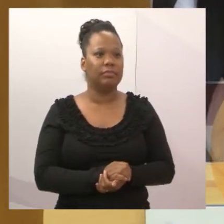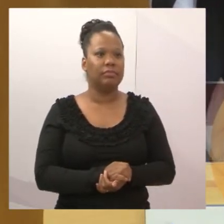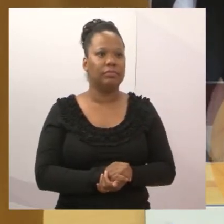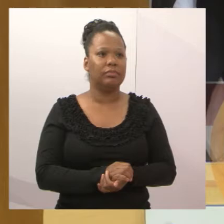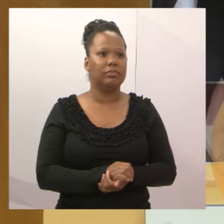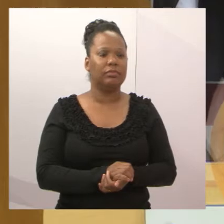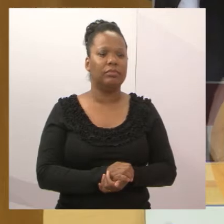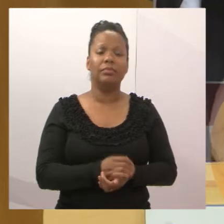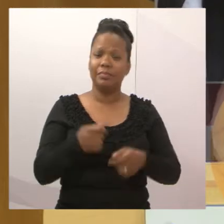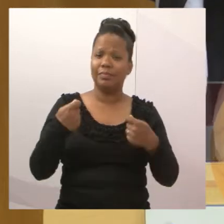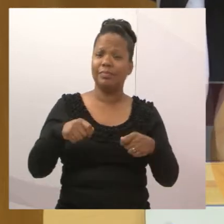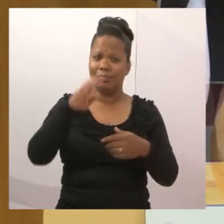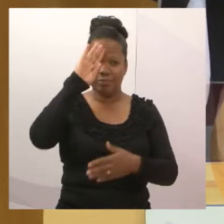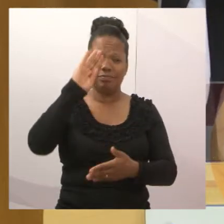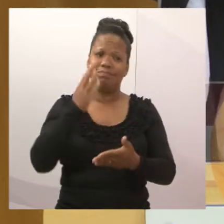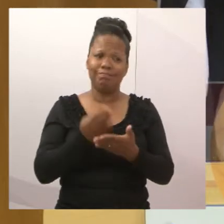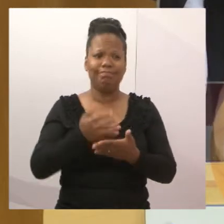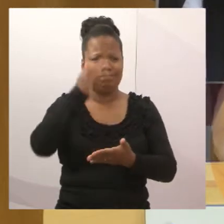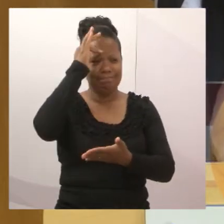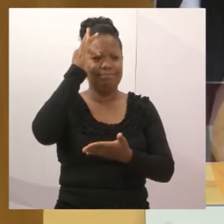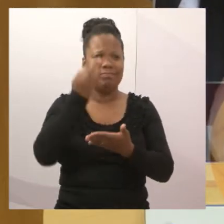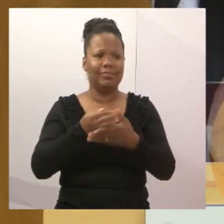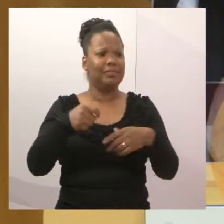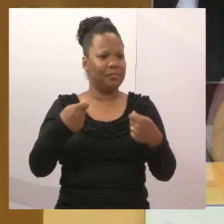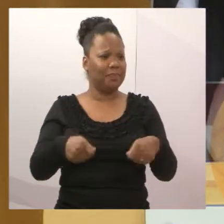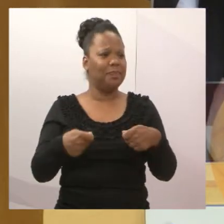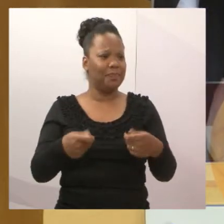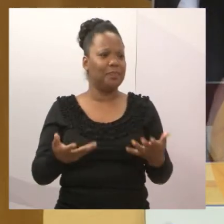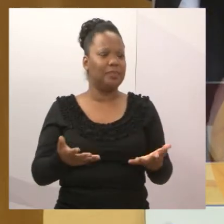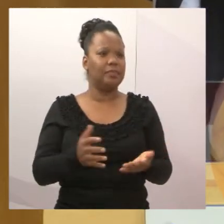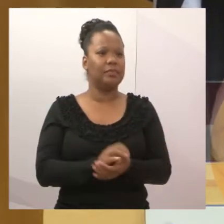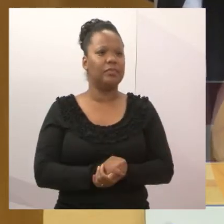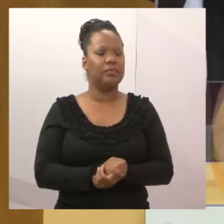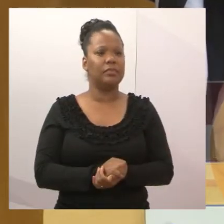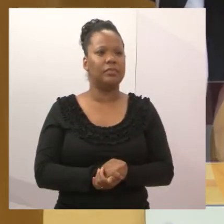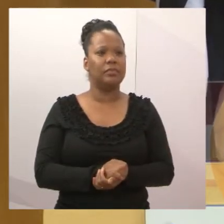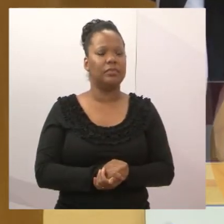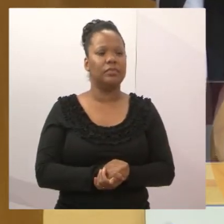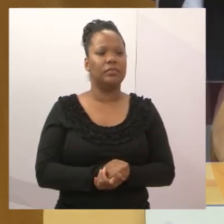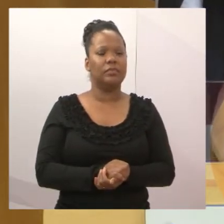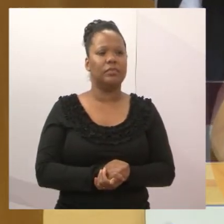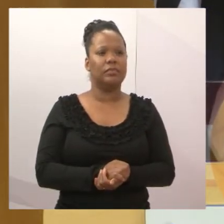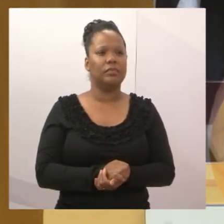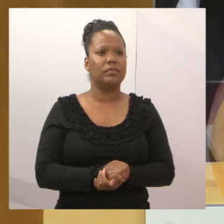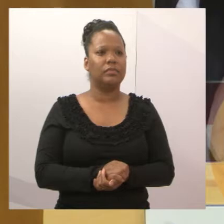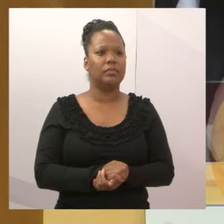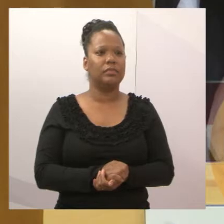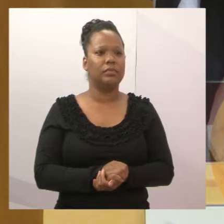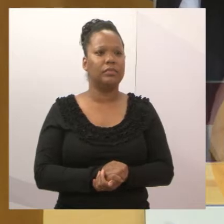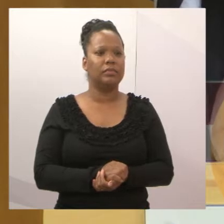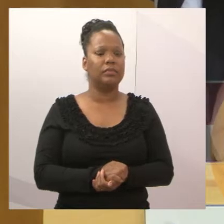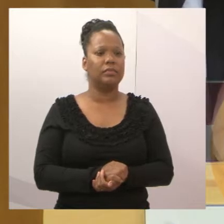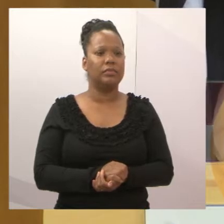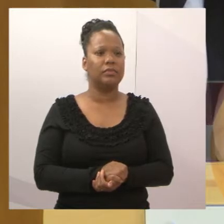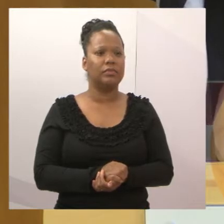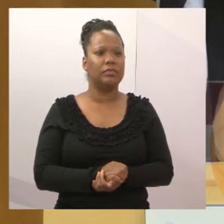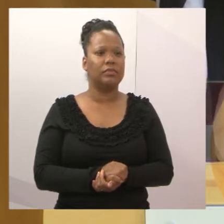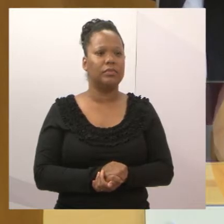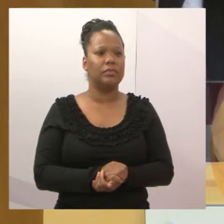aqui. Então, eu gostaria de fazer um breve comentário a